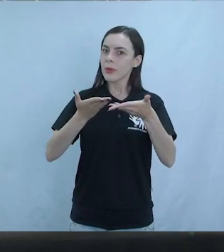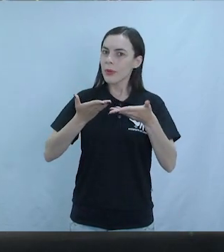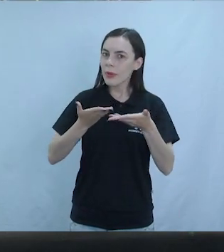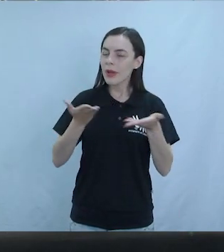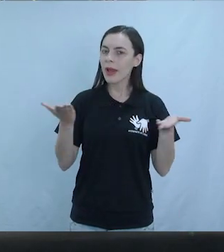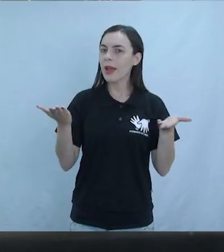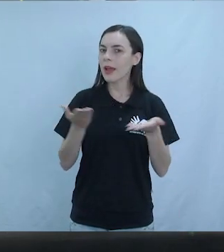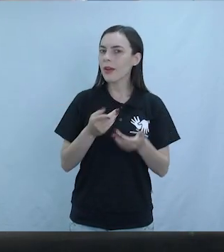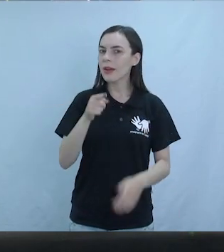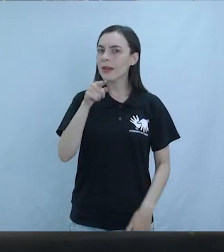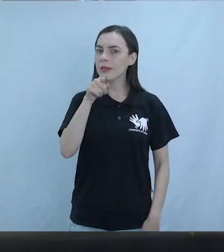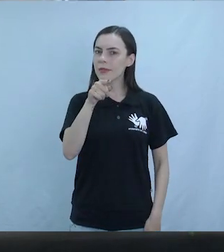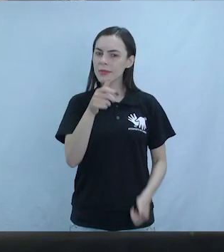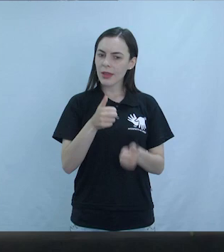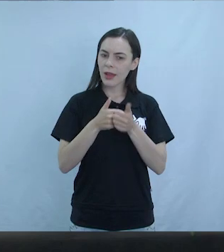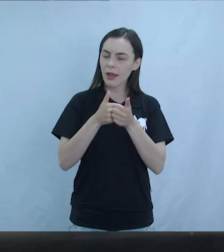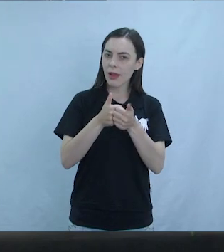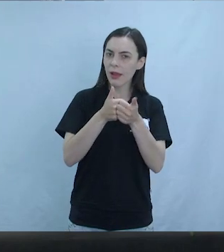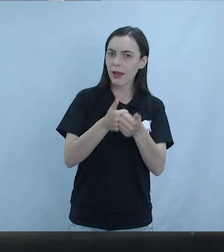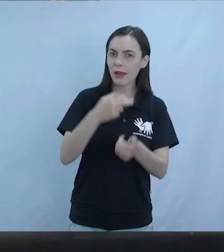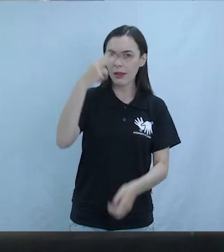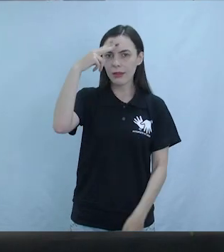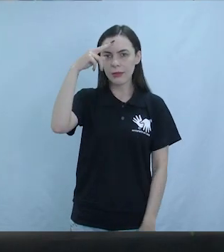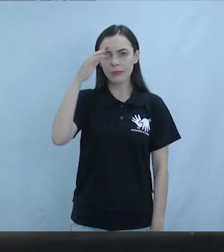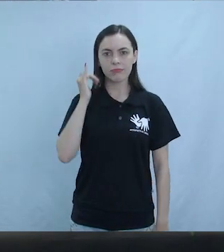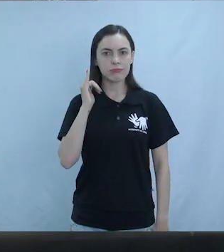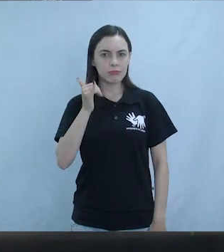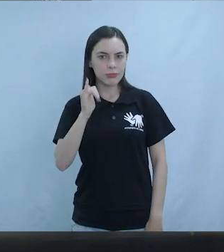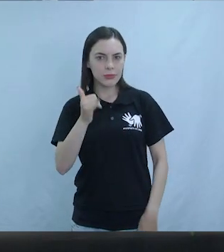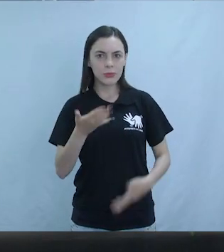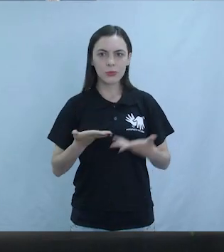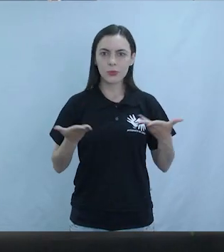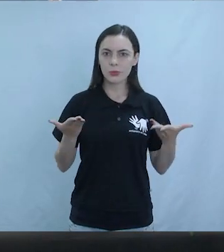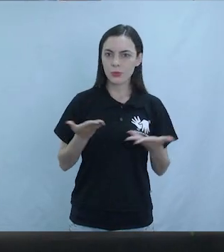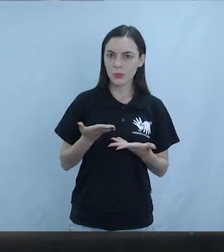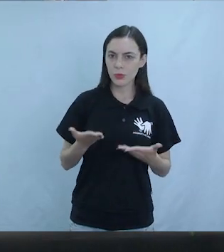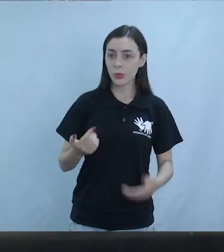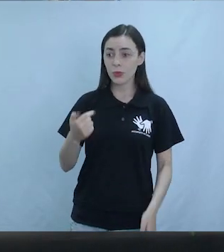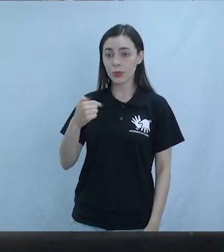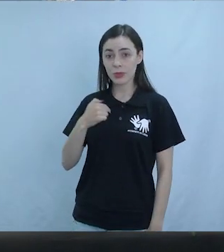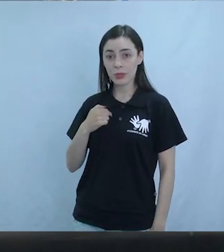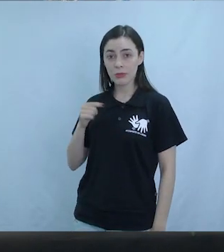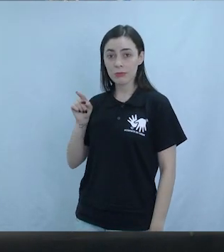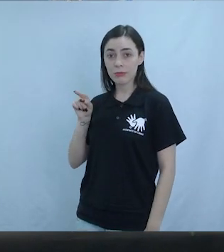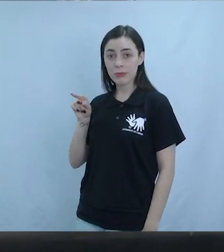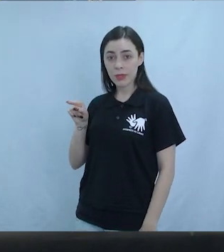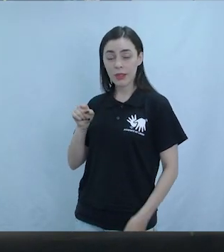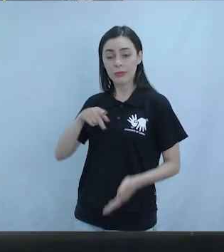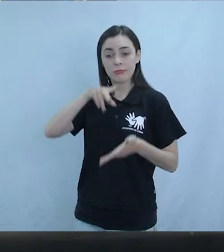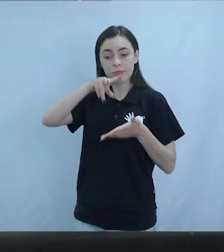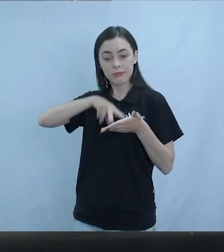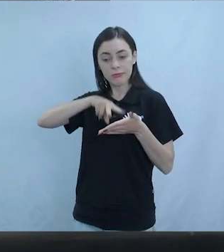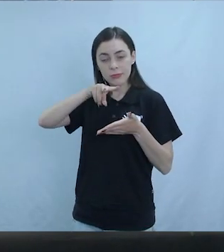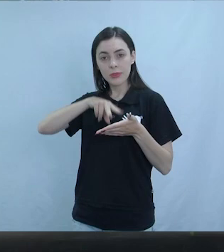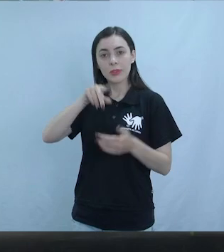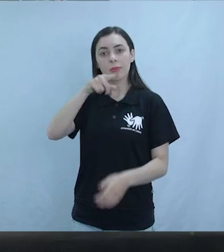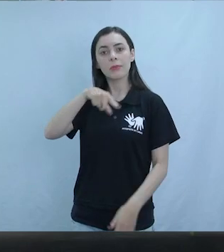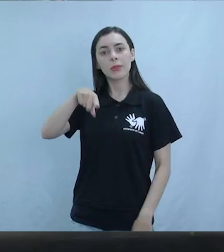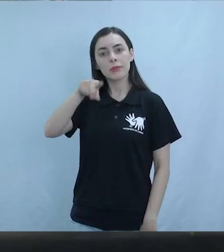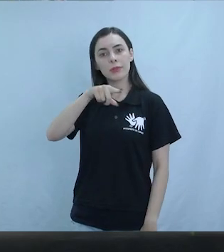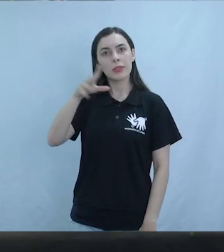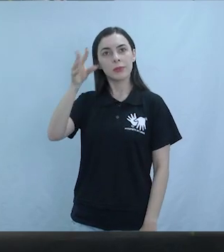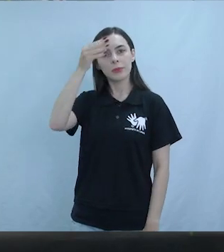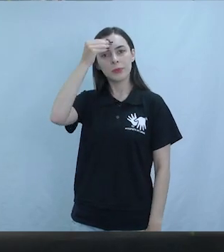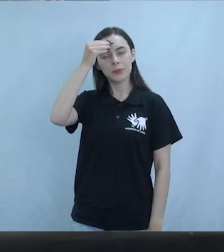faz para vocês acompanharem mais uma história que eu e a professora Lu, nós vamos ler aqui